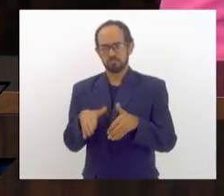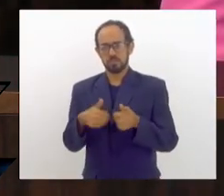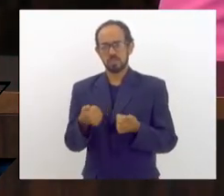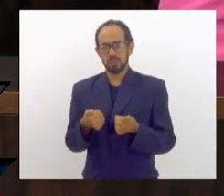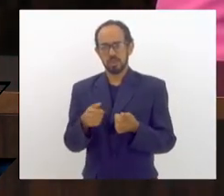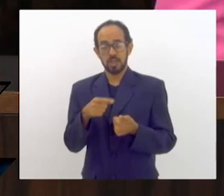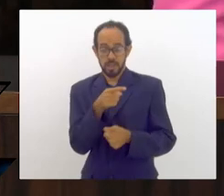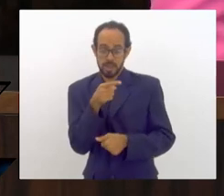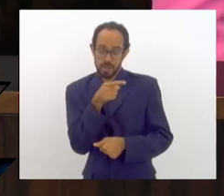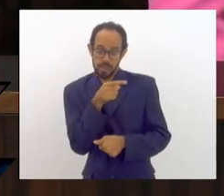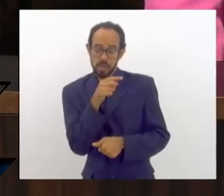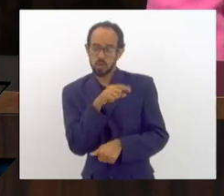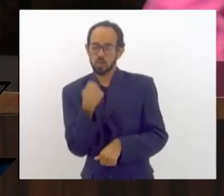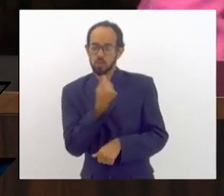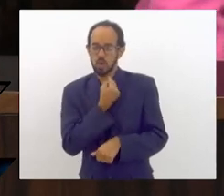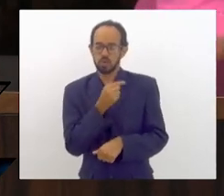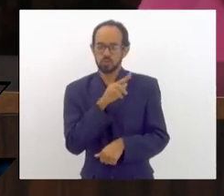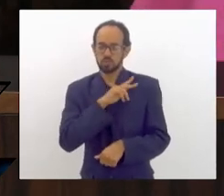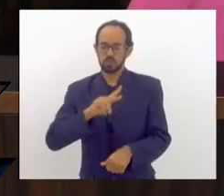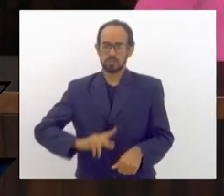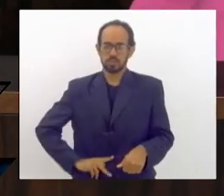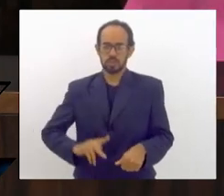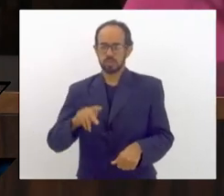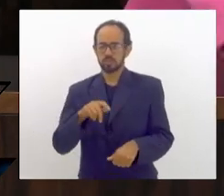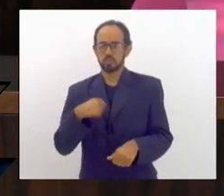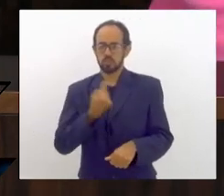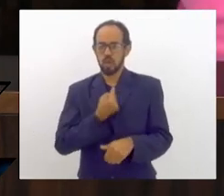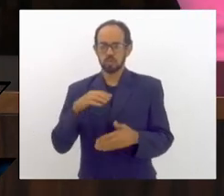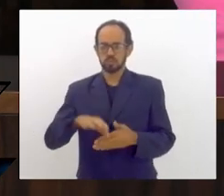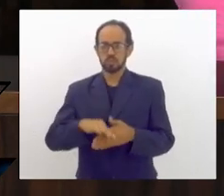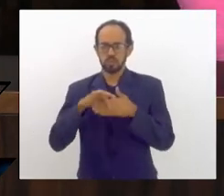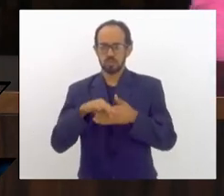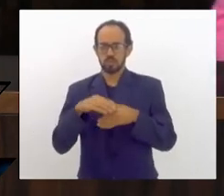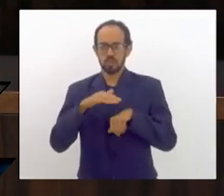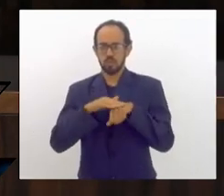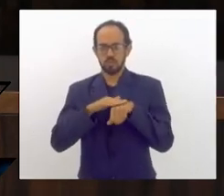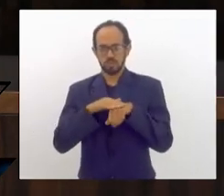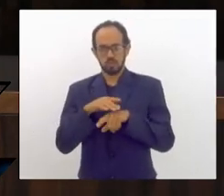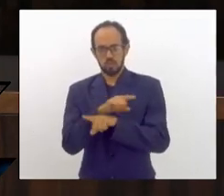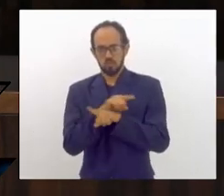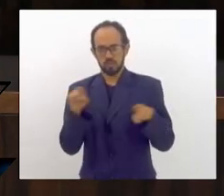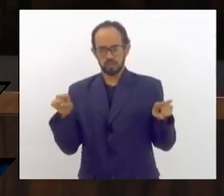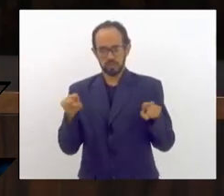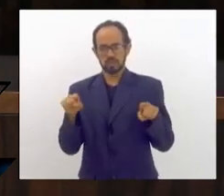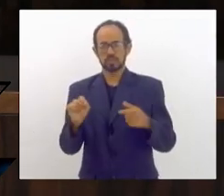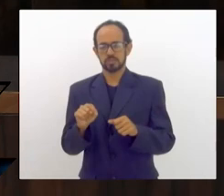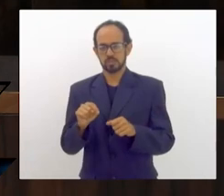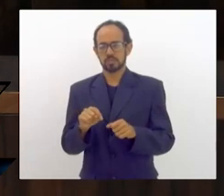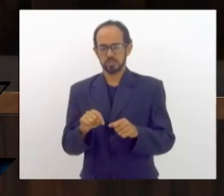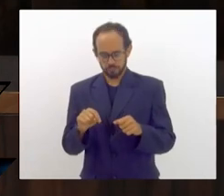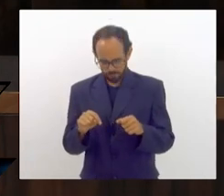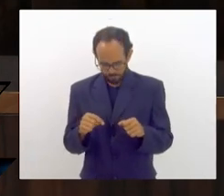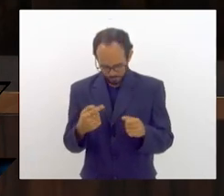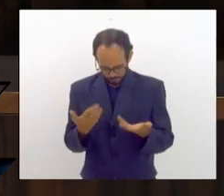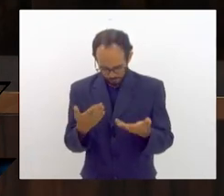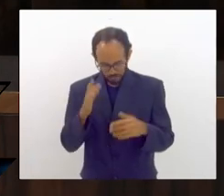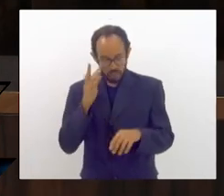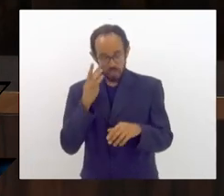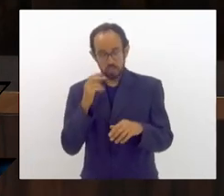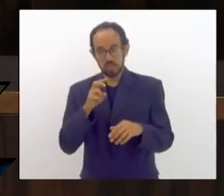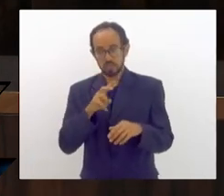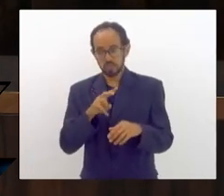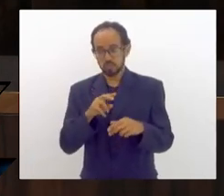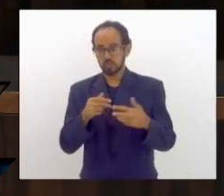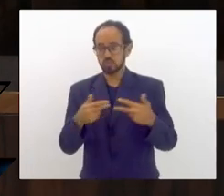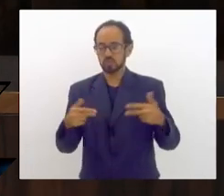nosso presidente, ele que é o nosso líder, certo? Ele conversou com vocês, as conversas, então acho que as coisas vão andar, as coisas vão